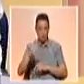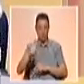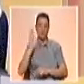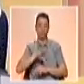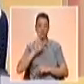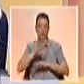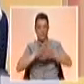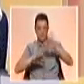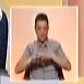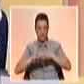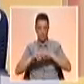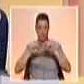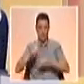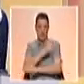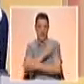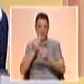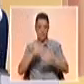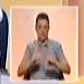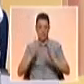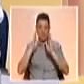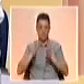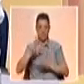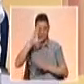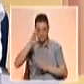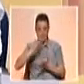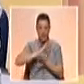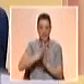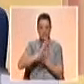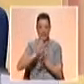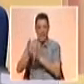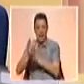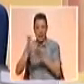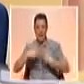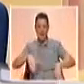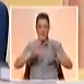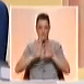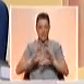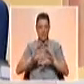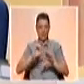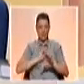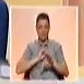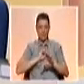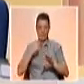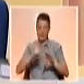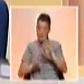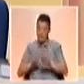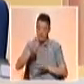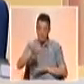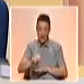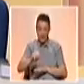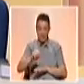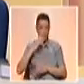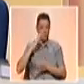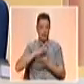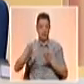que fazemos, e as crianças, já todas elas sabem reciclar, não é? Mas temos também uma pegada da água, não é? Sim, que é menos